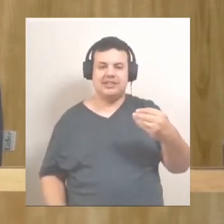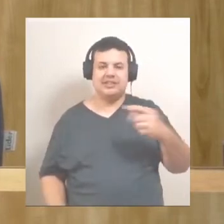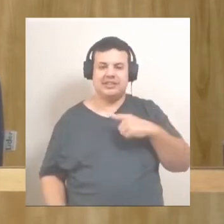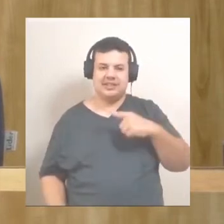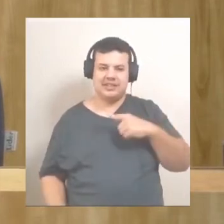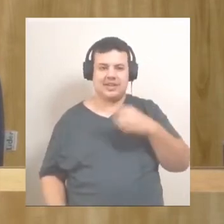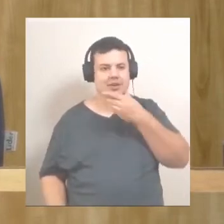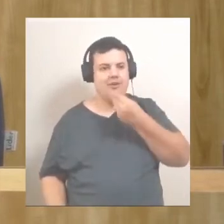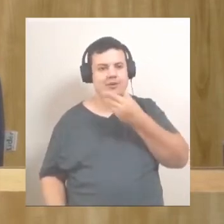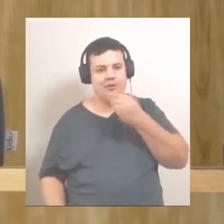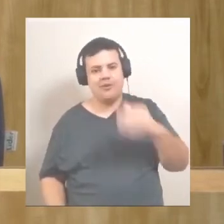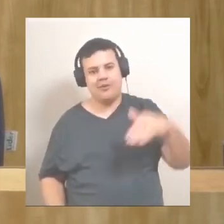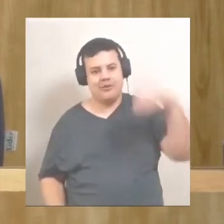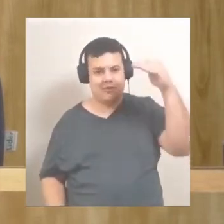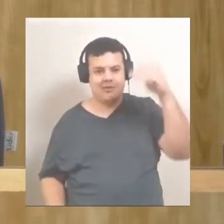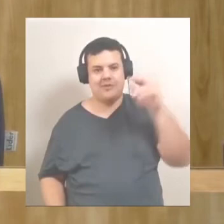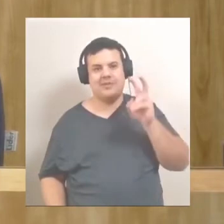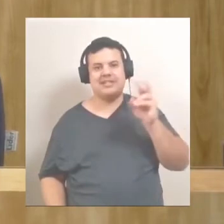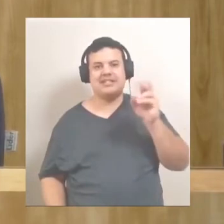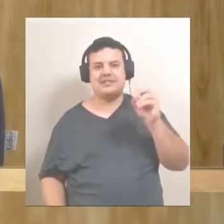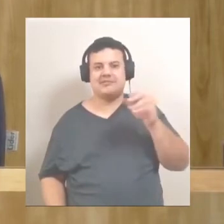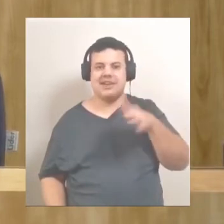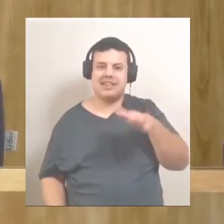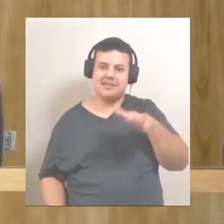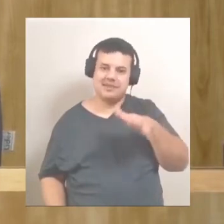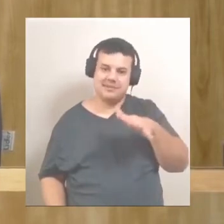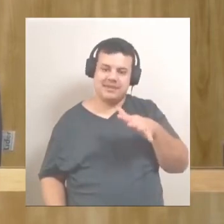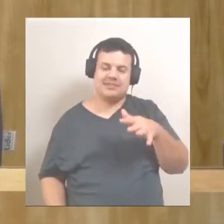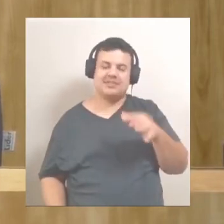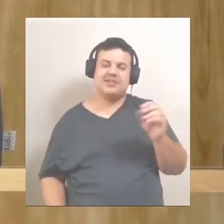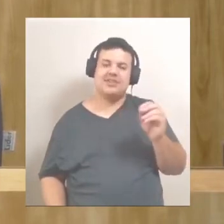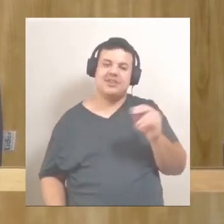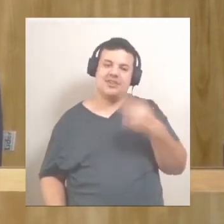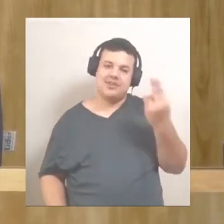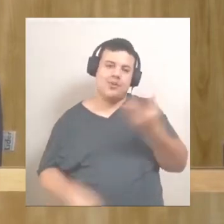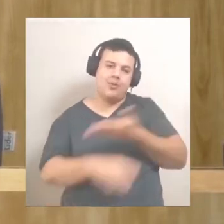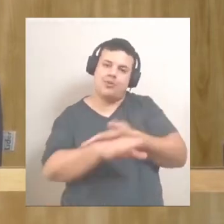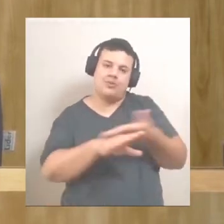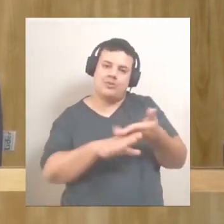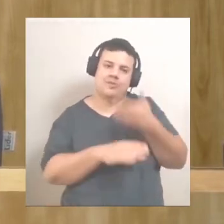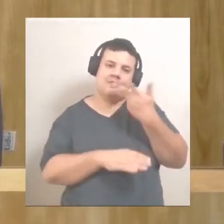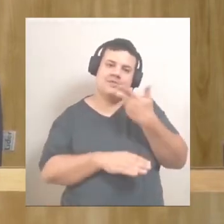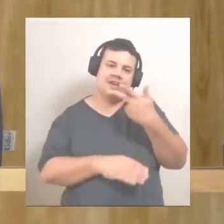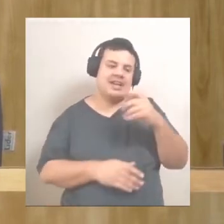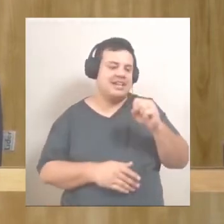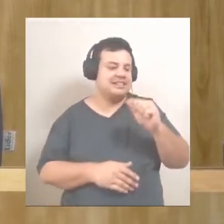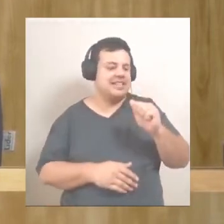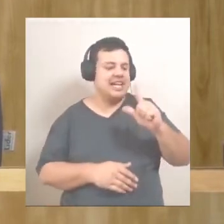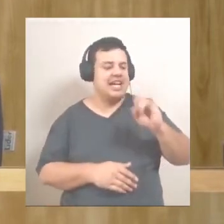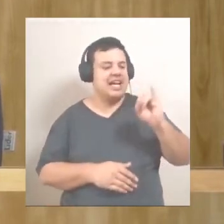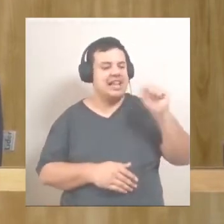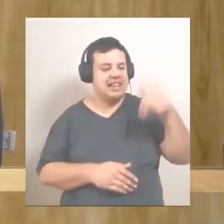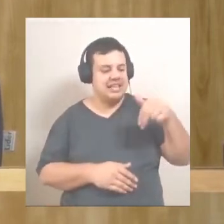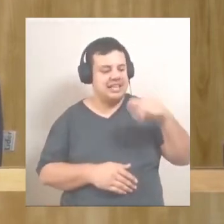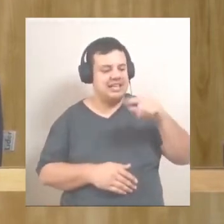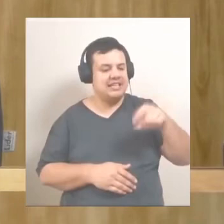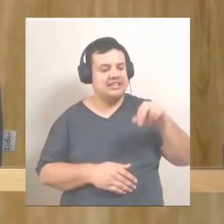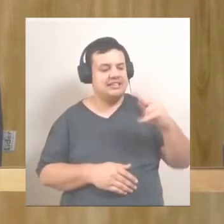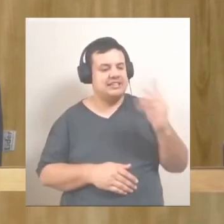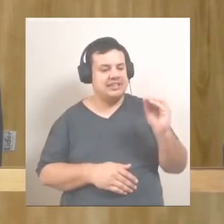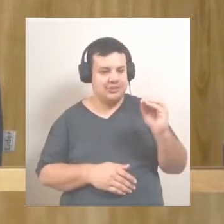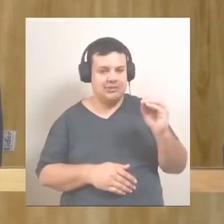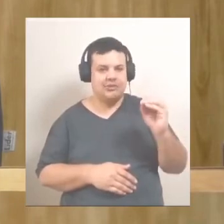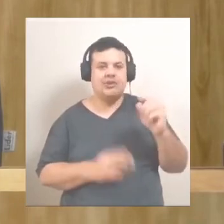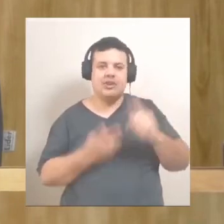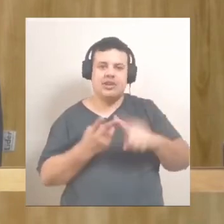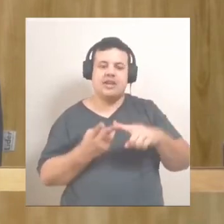um homem de 50 anos, mais ou menos, mas é o hábito, né, de como nós fomos criados, vão receber aí também